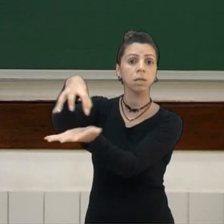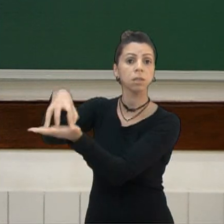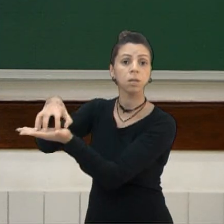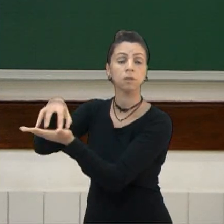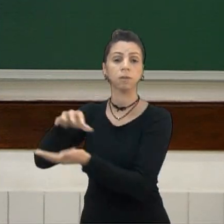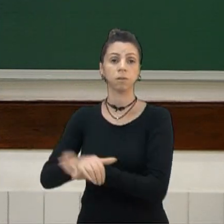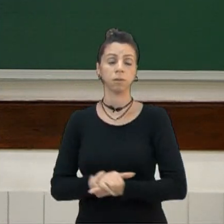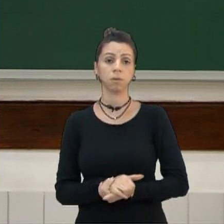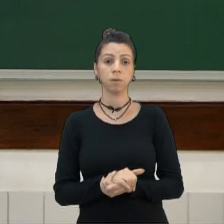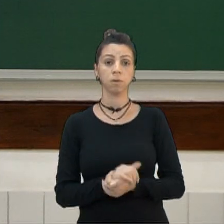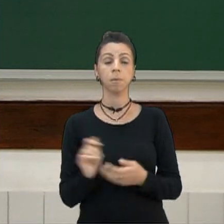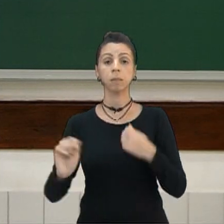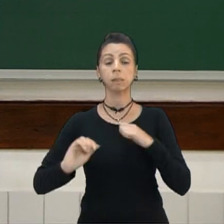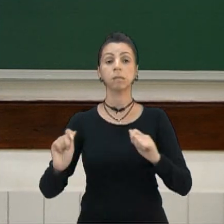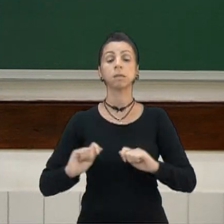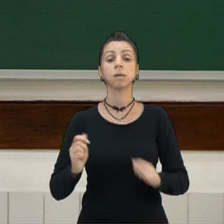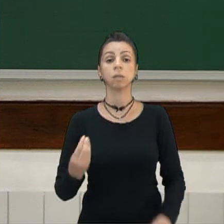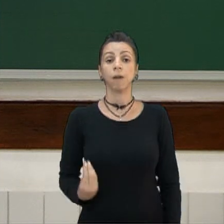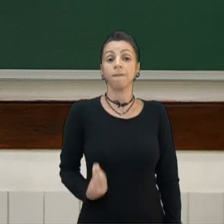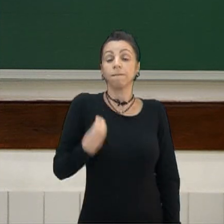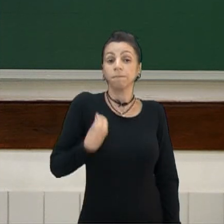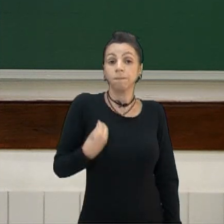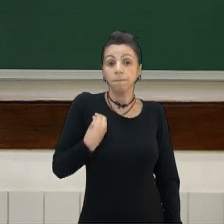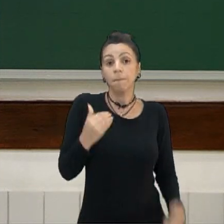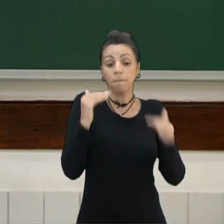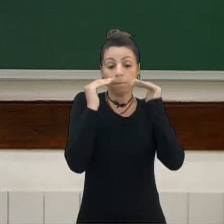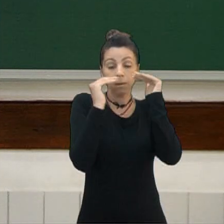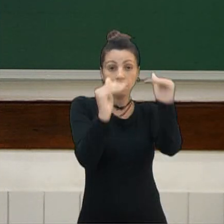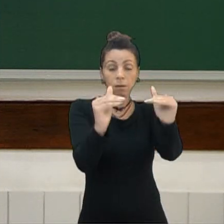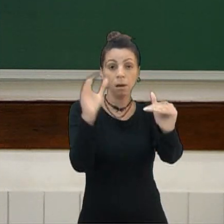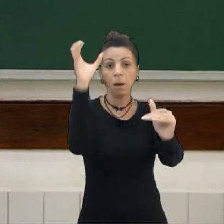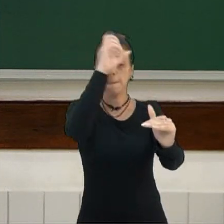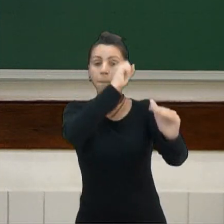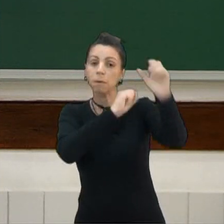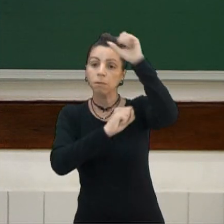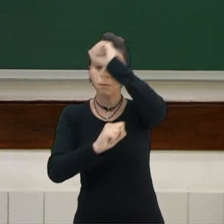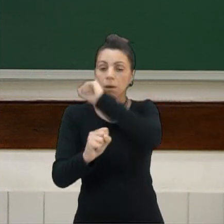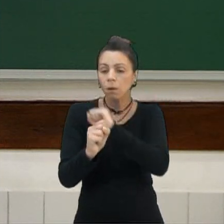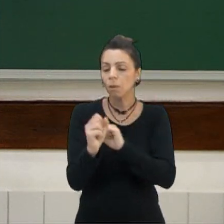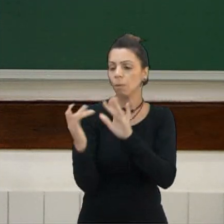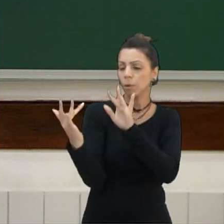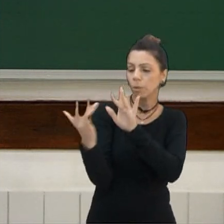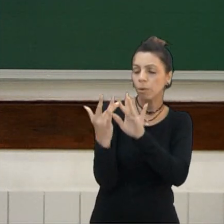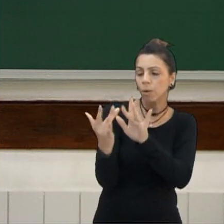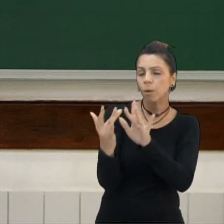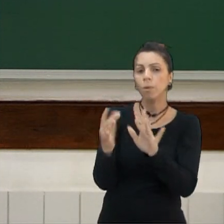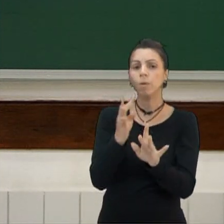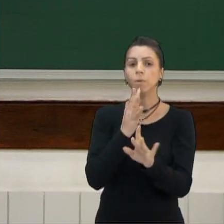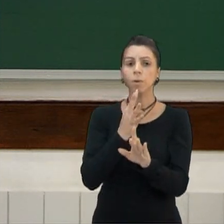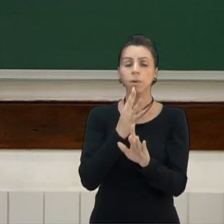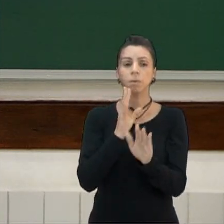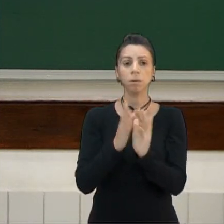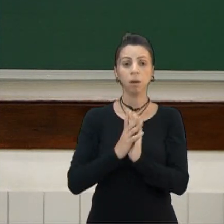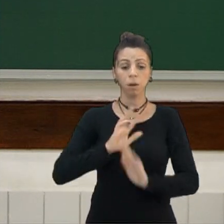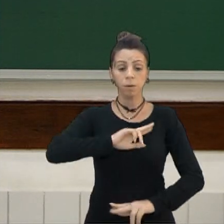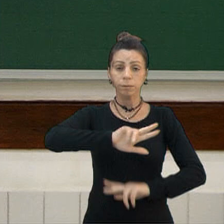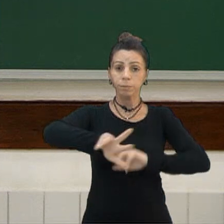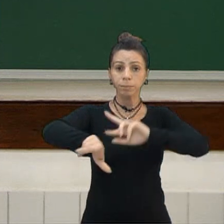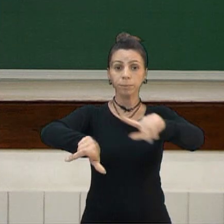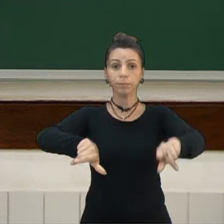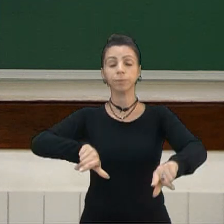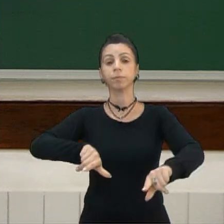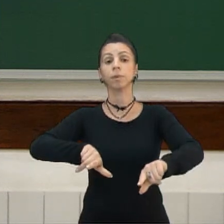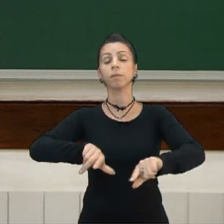que vivenciar e respeitar, aprender, a conhecer a diversidade, a diferença